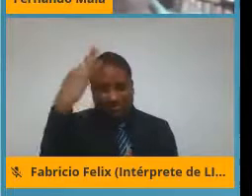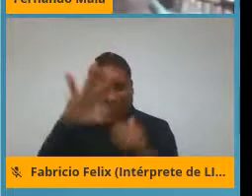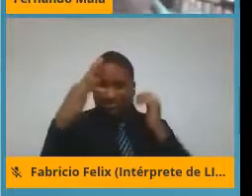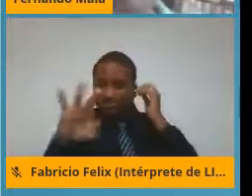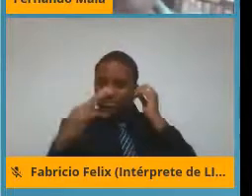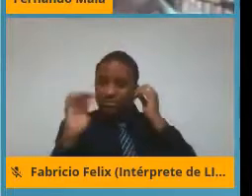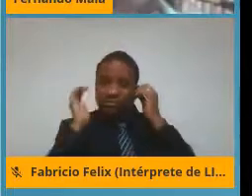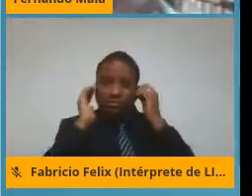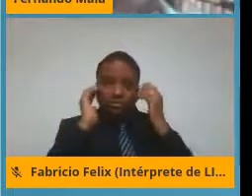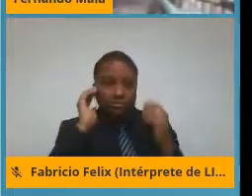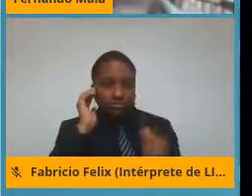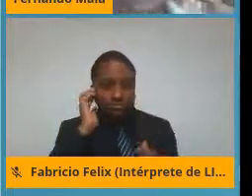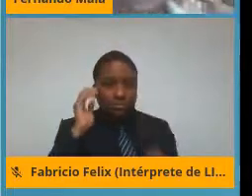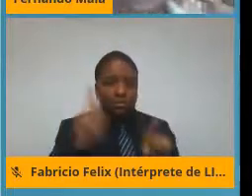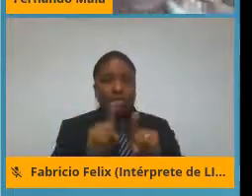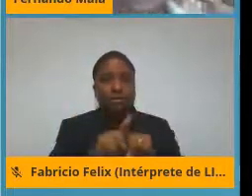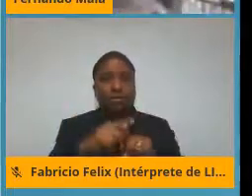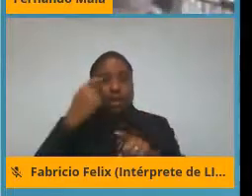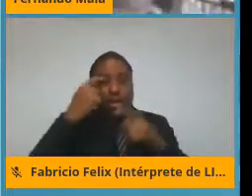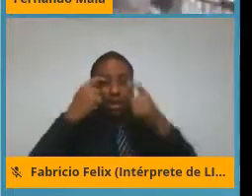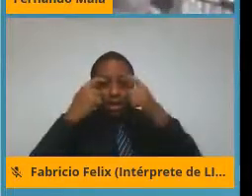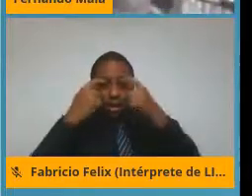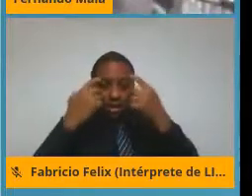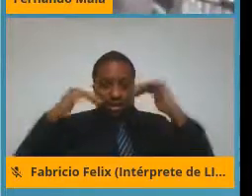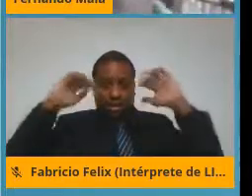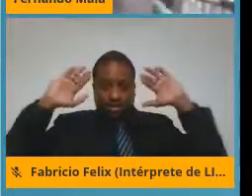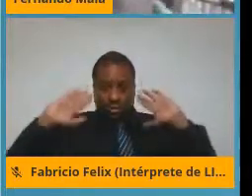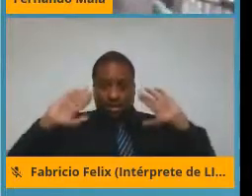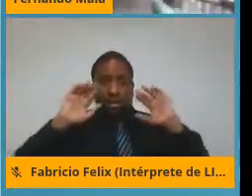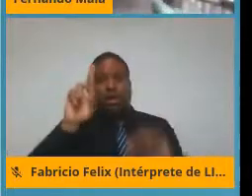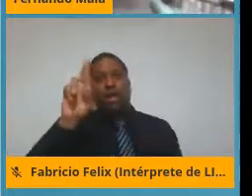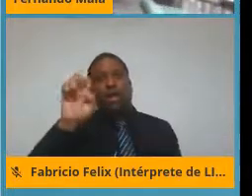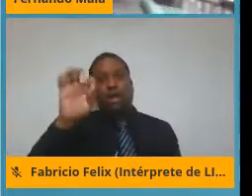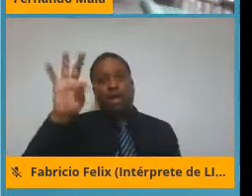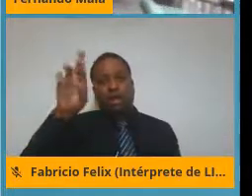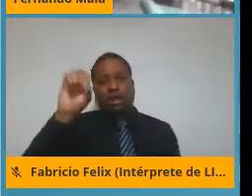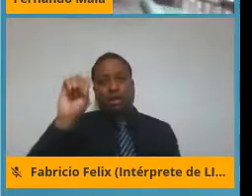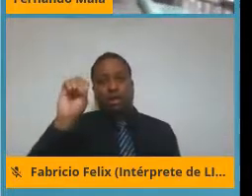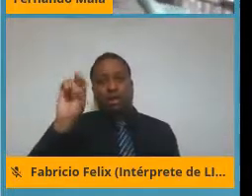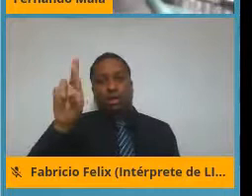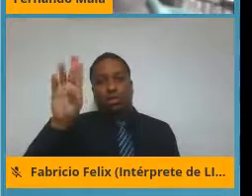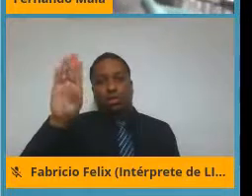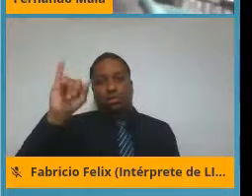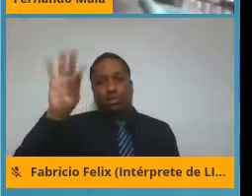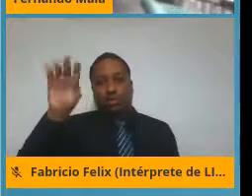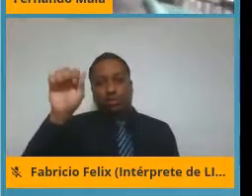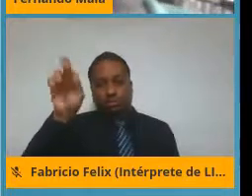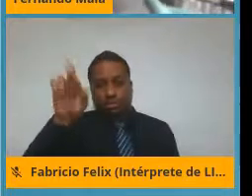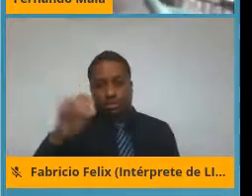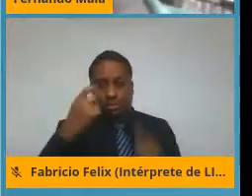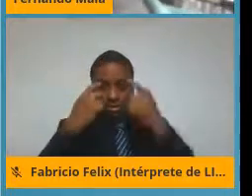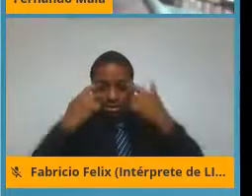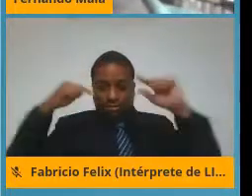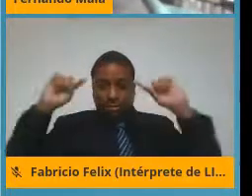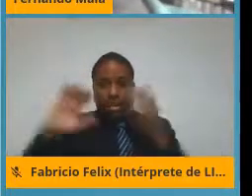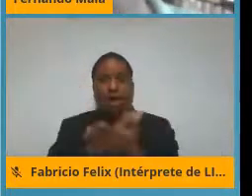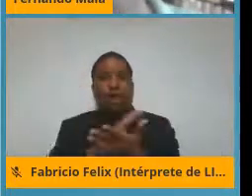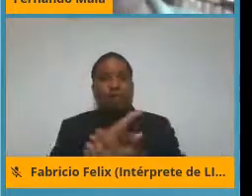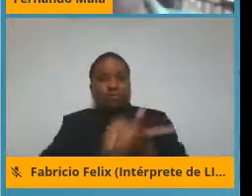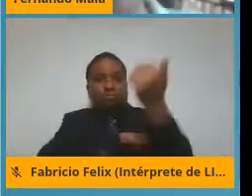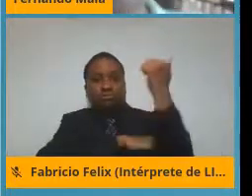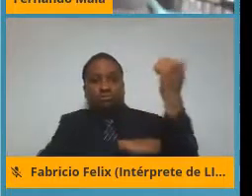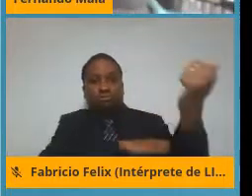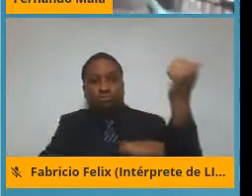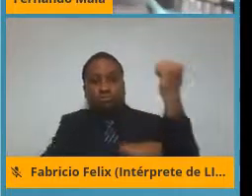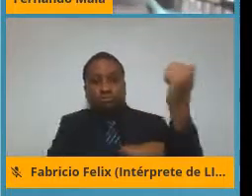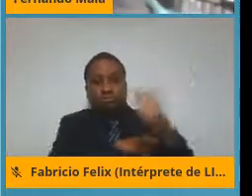a dor atrás dos olhos, a dor chamada retroorbitária. É muito comum os pacientes apresentar dor muscular e manchas